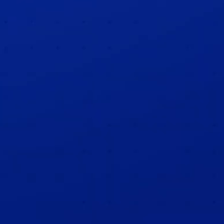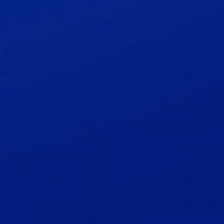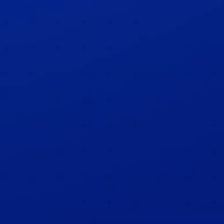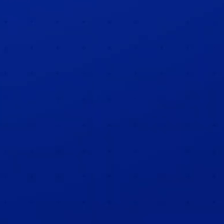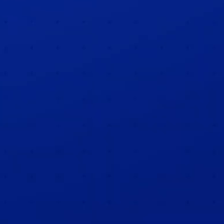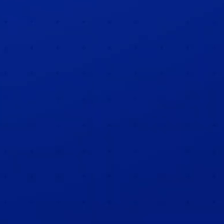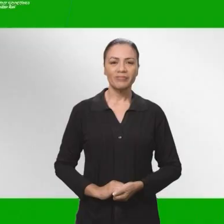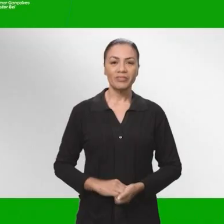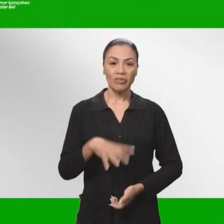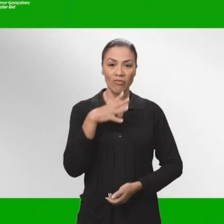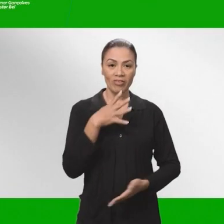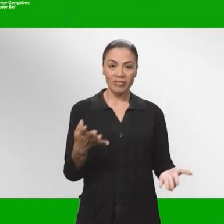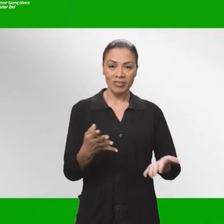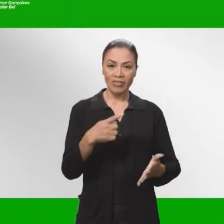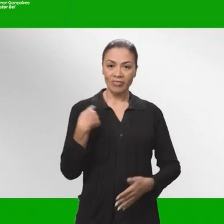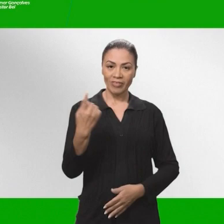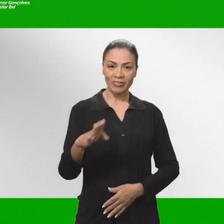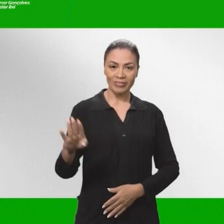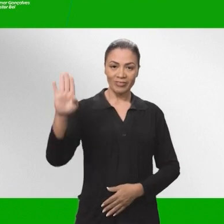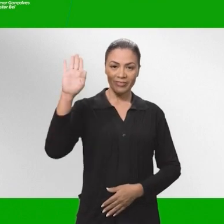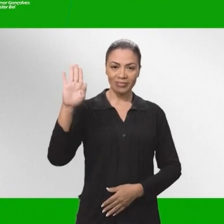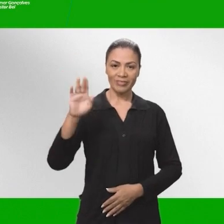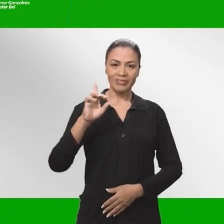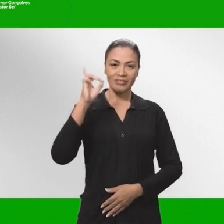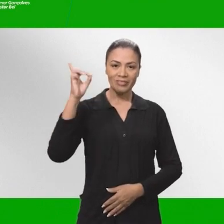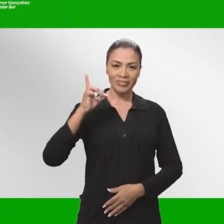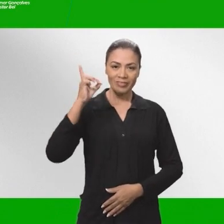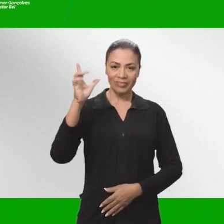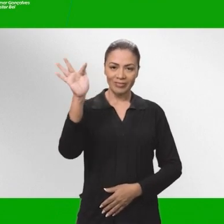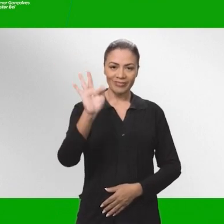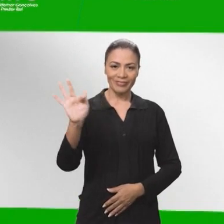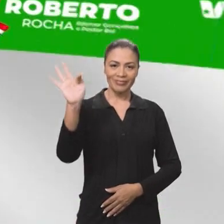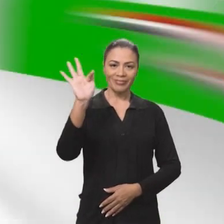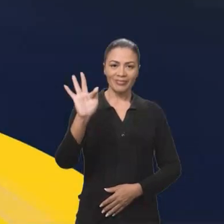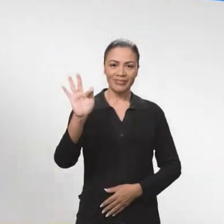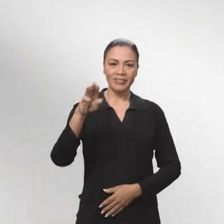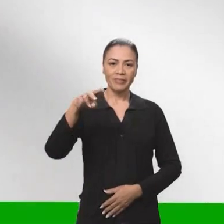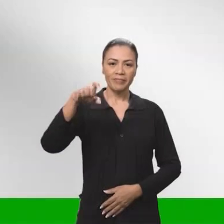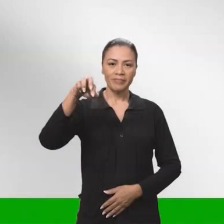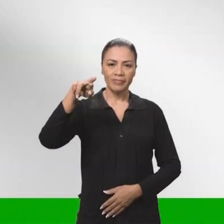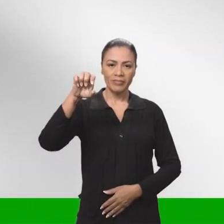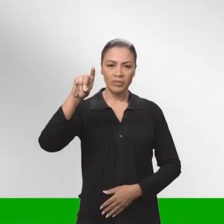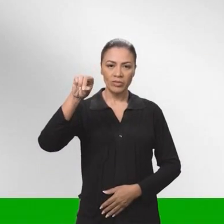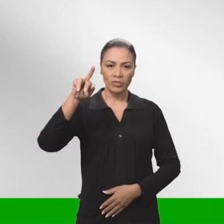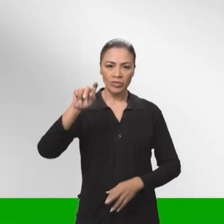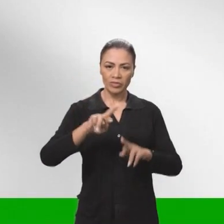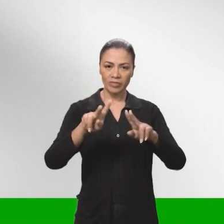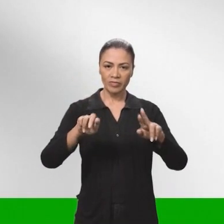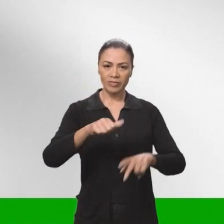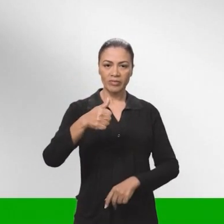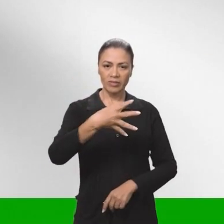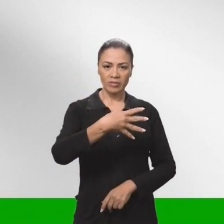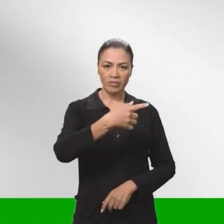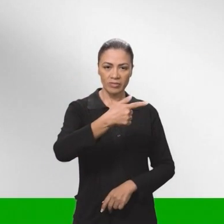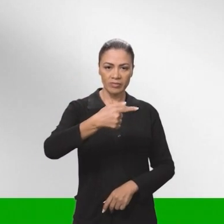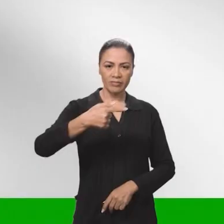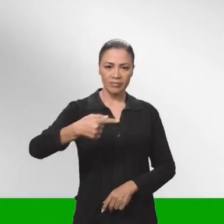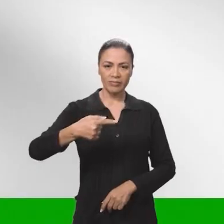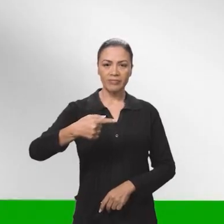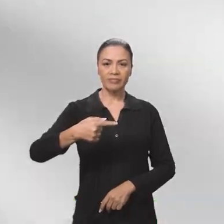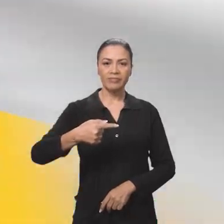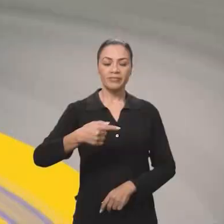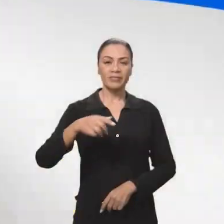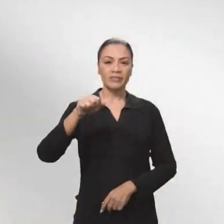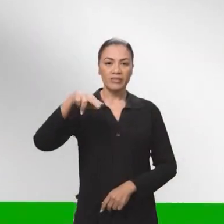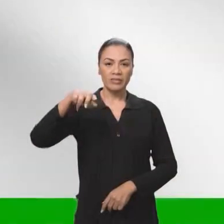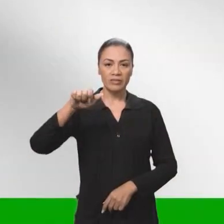5535. Conheça agora nossos candidatos para deputado federal. Mardone Diferente,